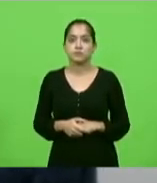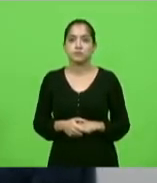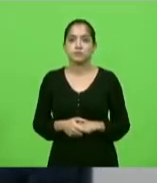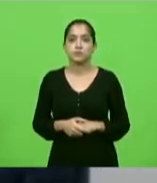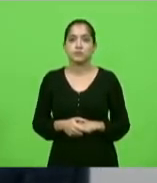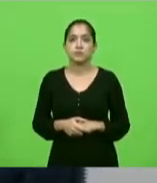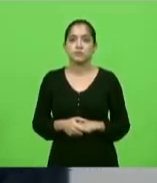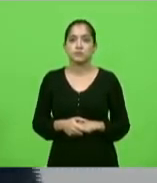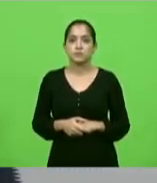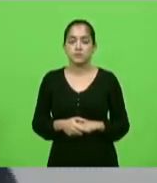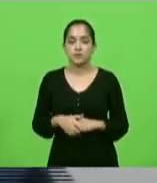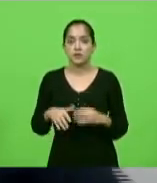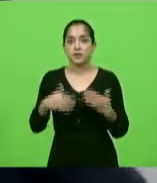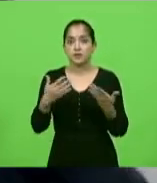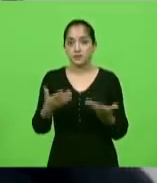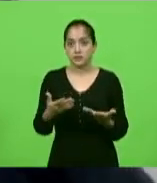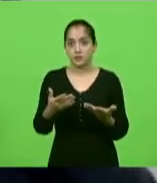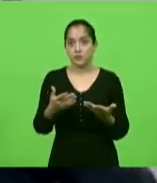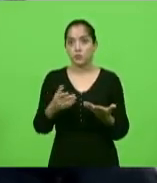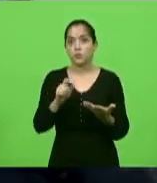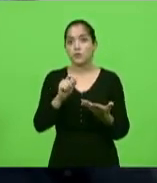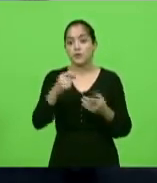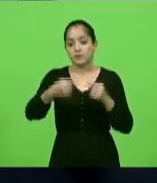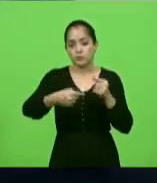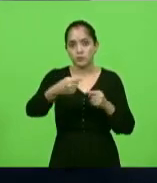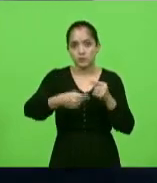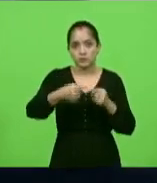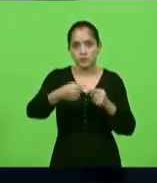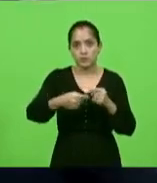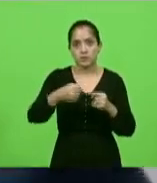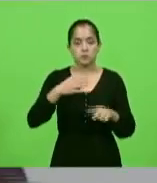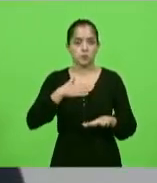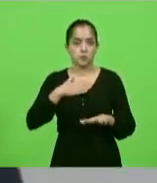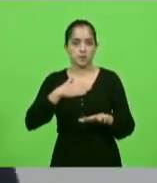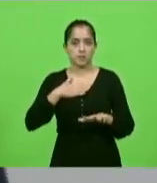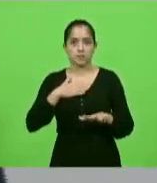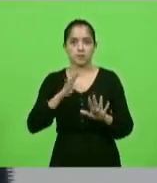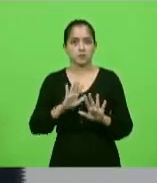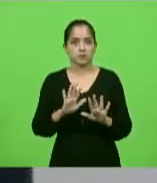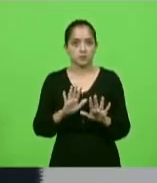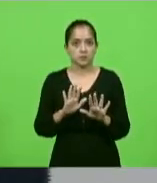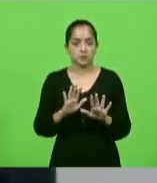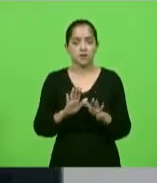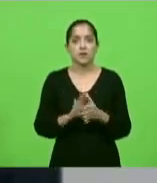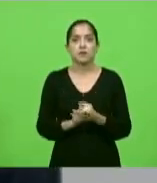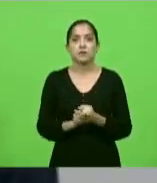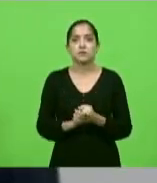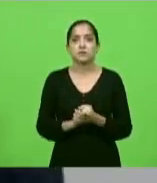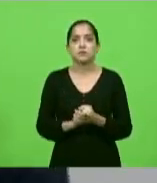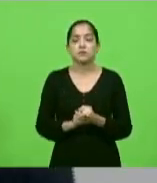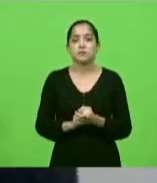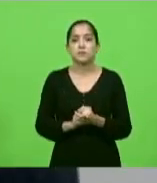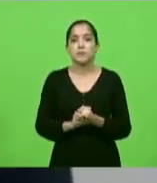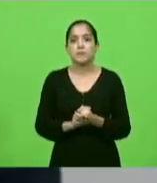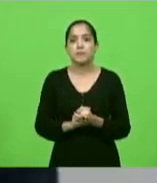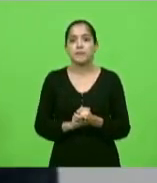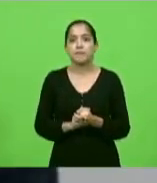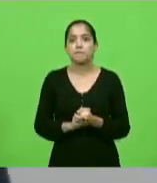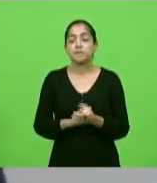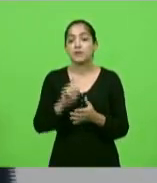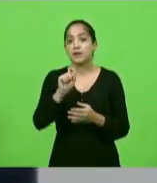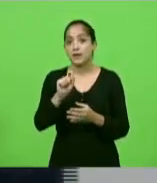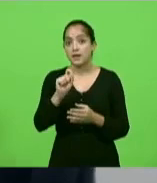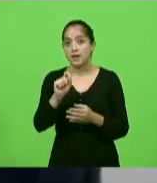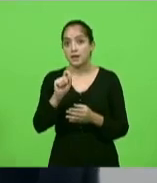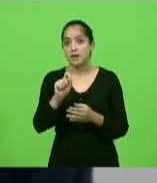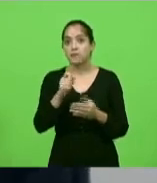Pois bem, o enquadramento da natureza política não é a mim reservado. Esse, ao fim e ao cabo, é